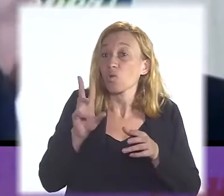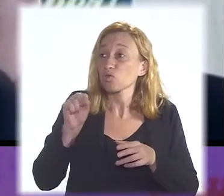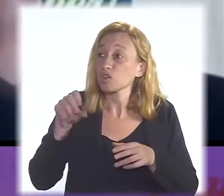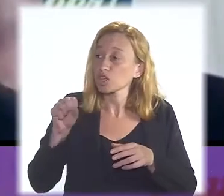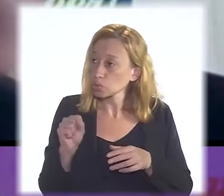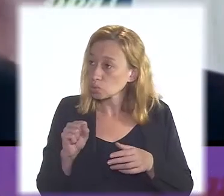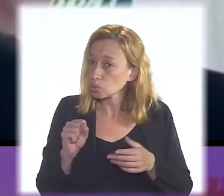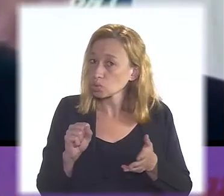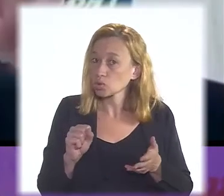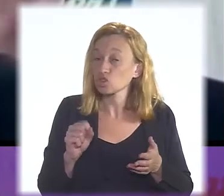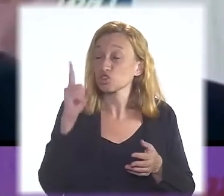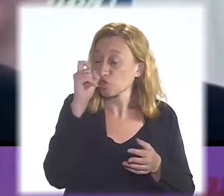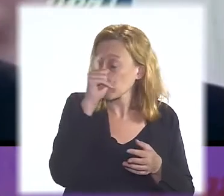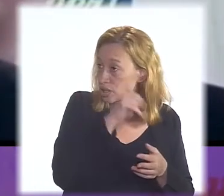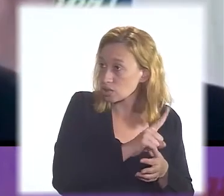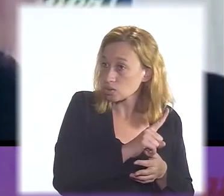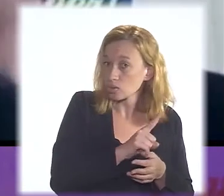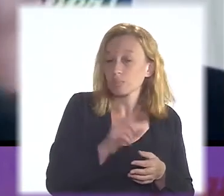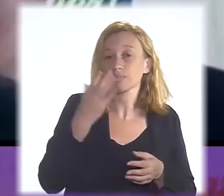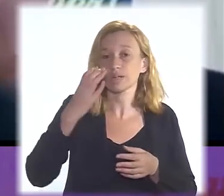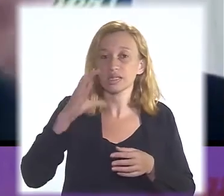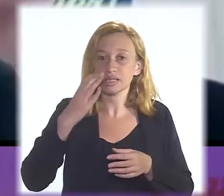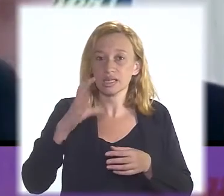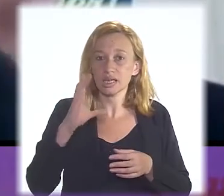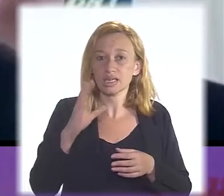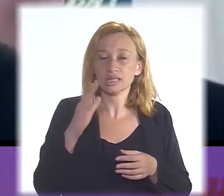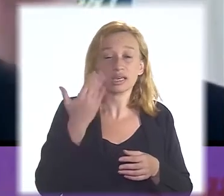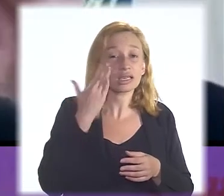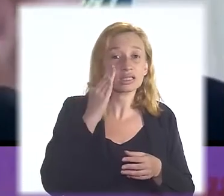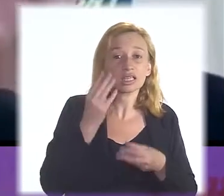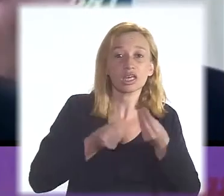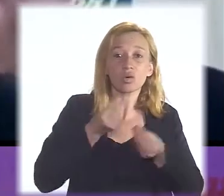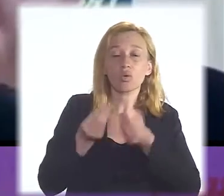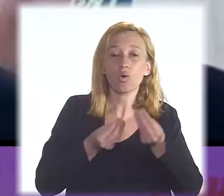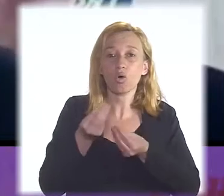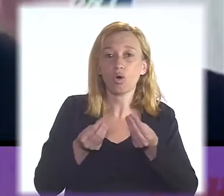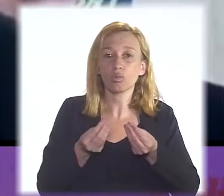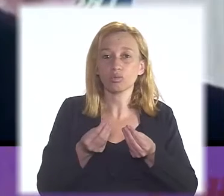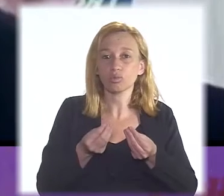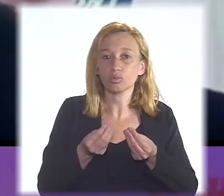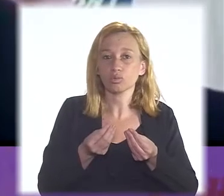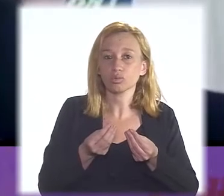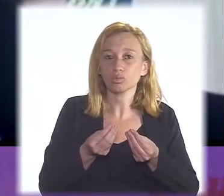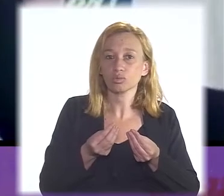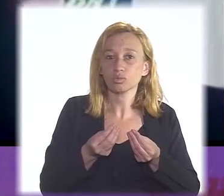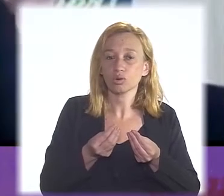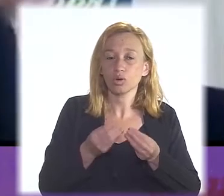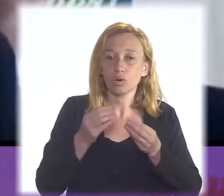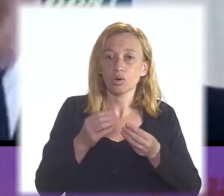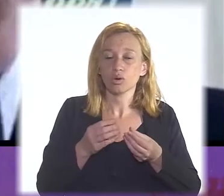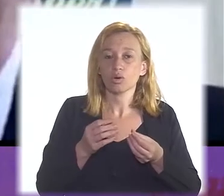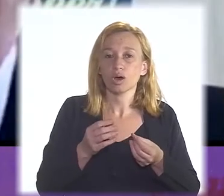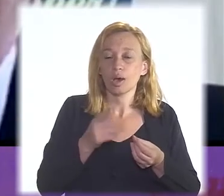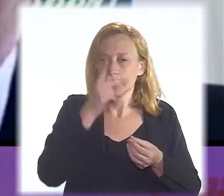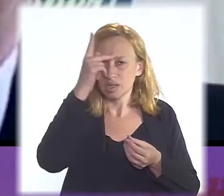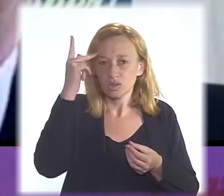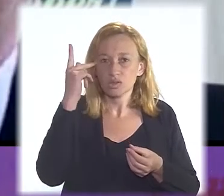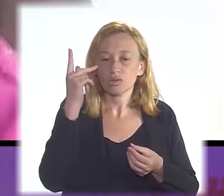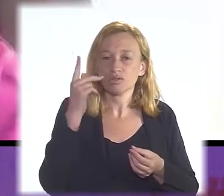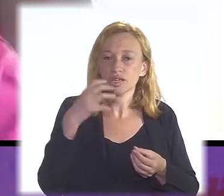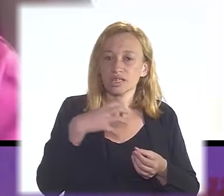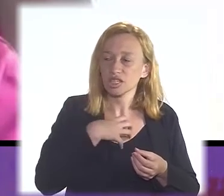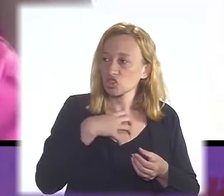um vírus altamente difícil para a ciência definir como a pessoa fica, doutor Silvio. Veja